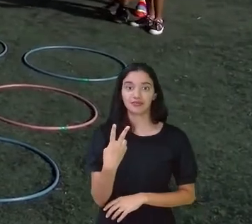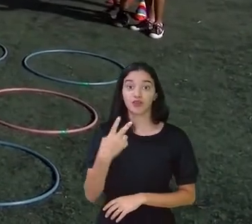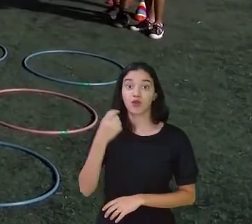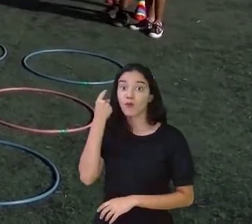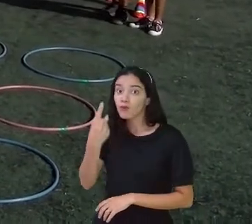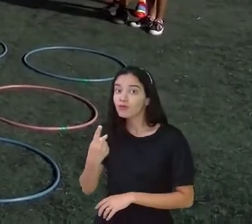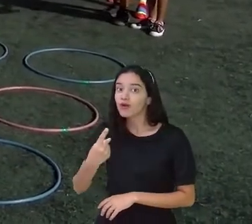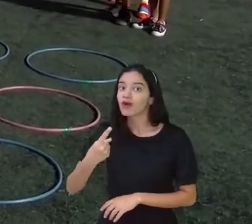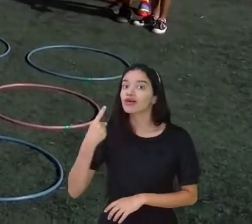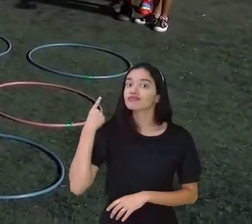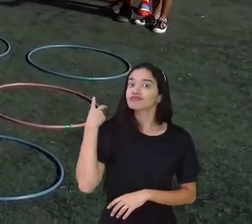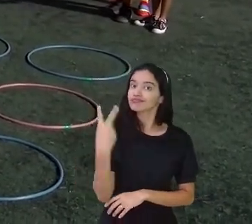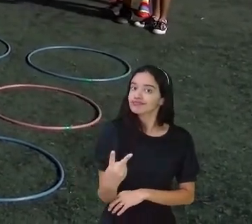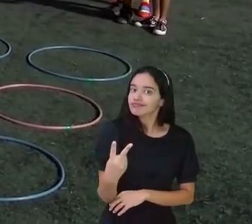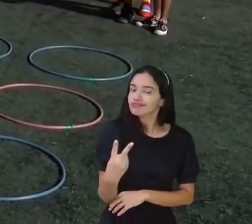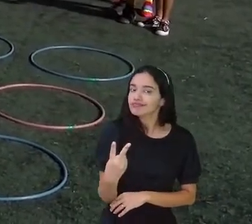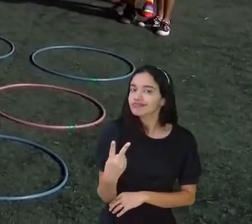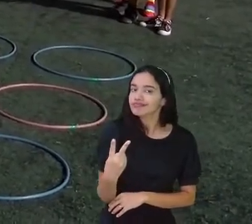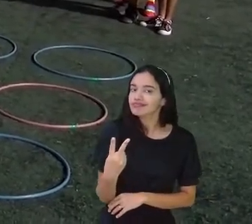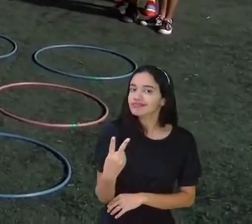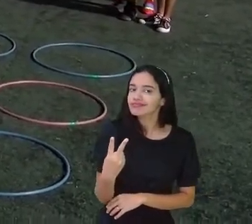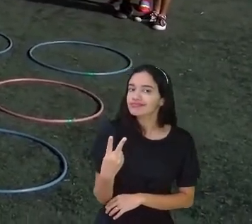Um, dois,